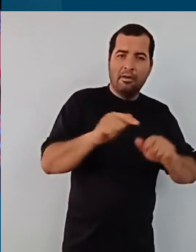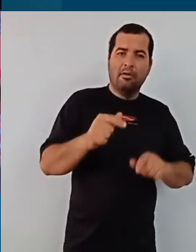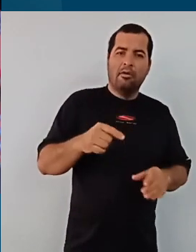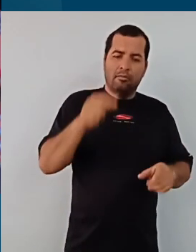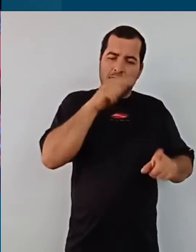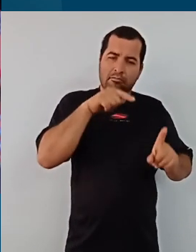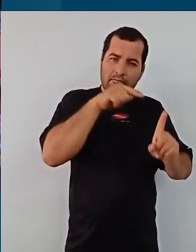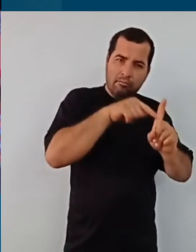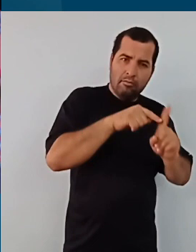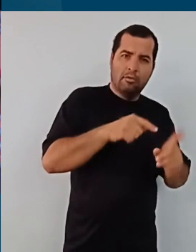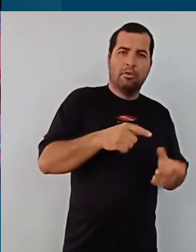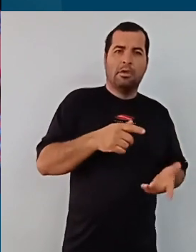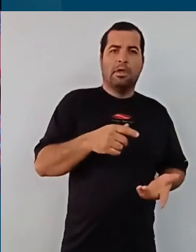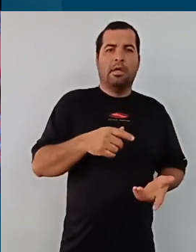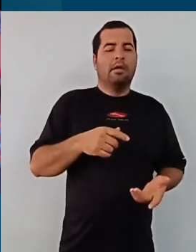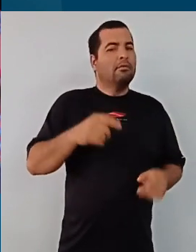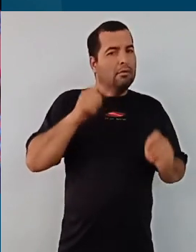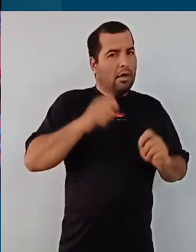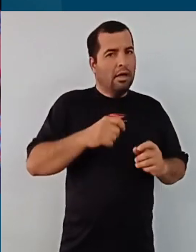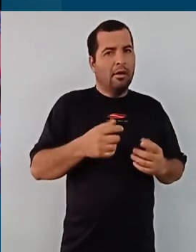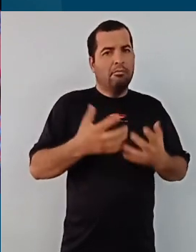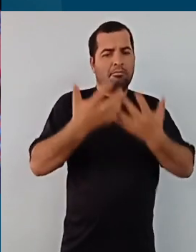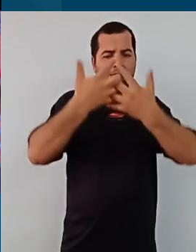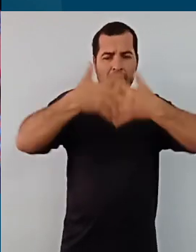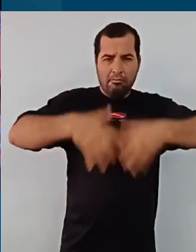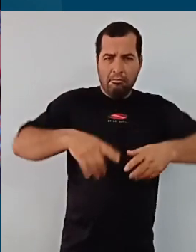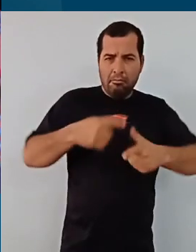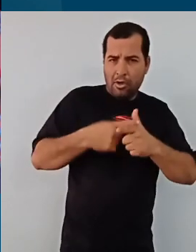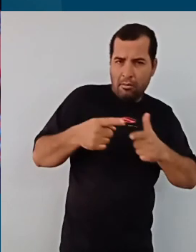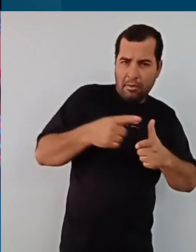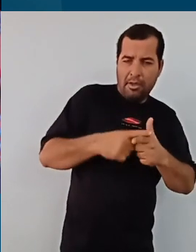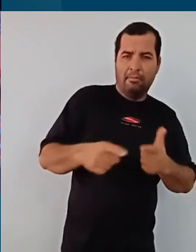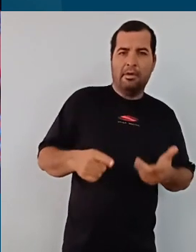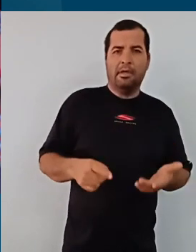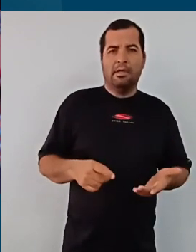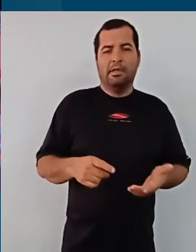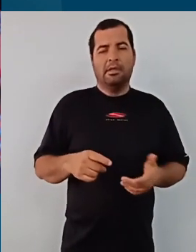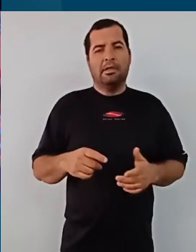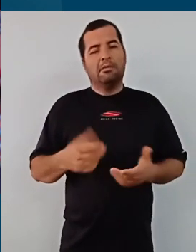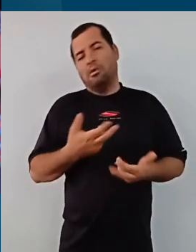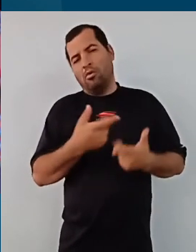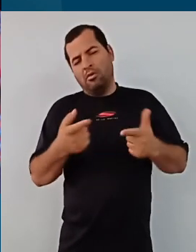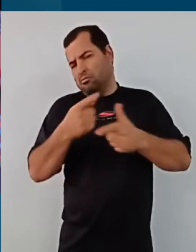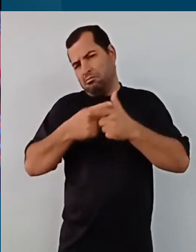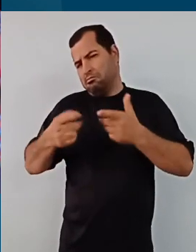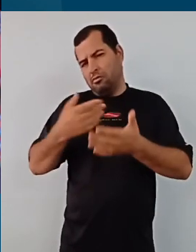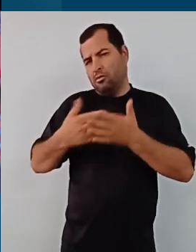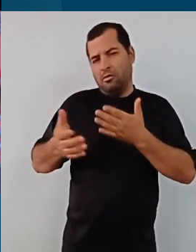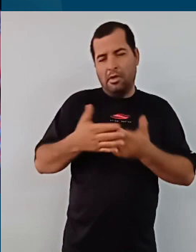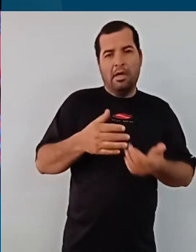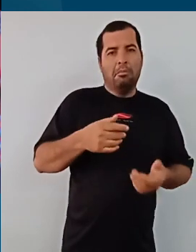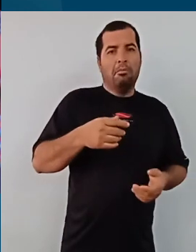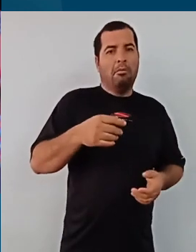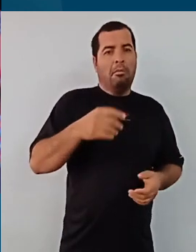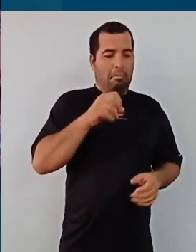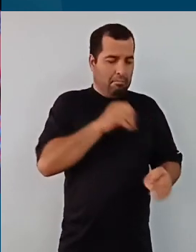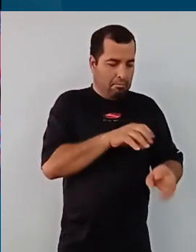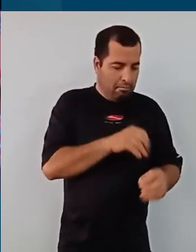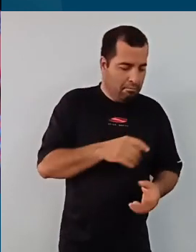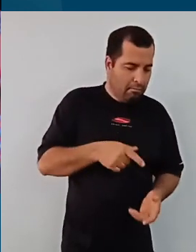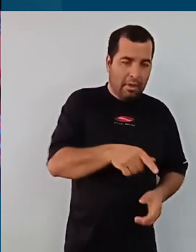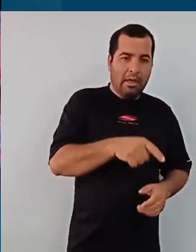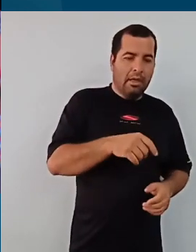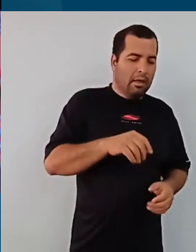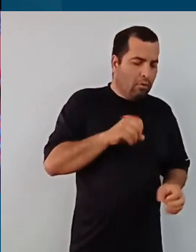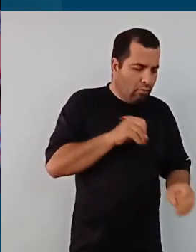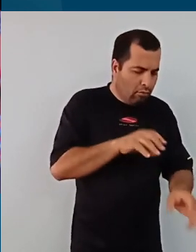com atenção à resolução de problemas significativos. Situações problematizadoras são levantadas pelo educador, traduzindo